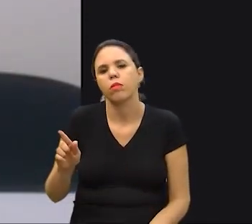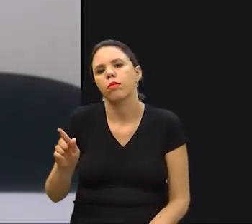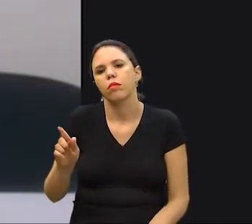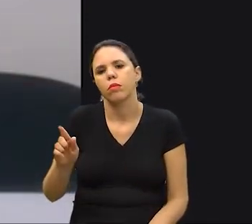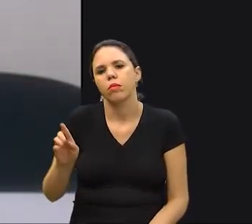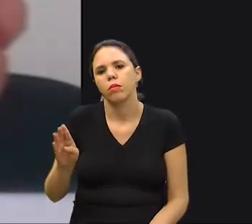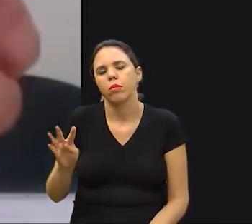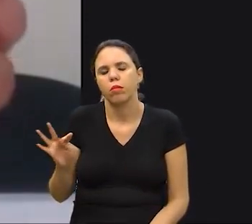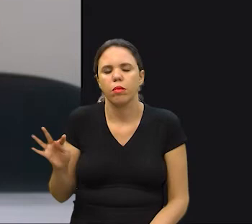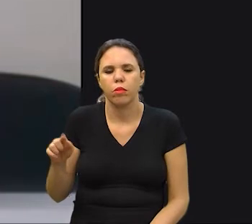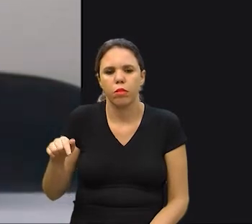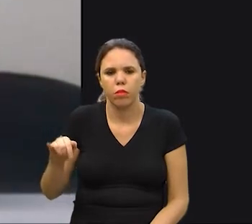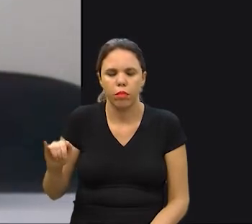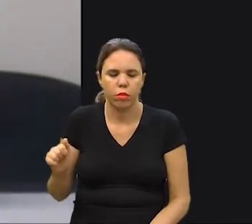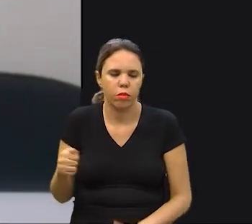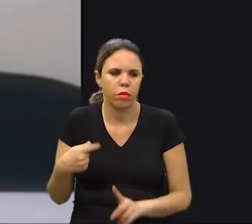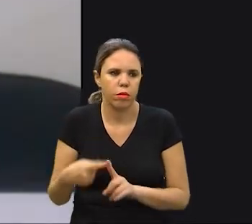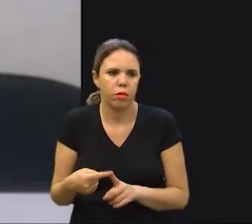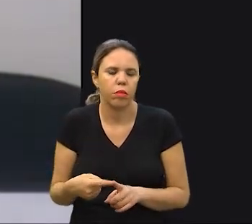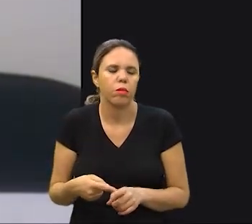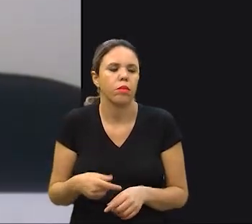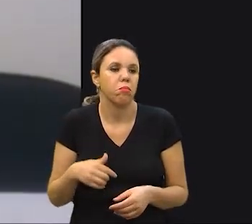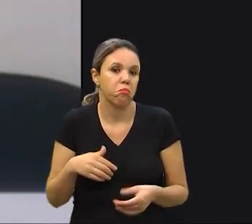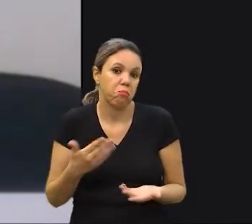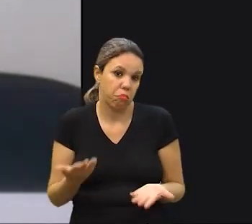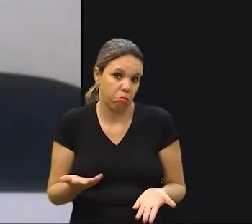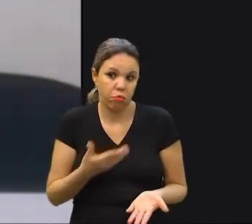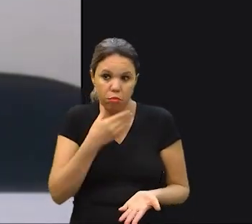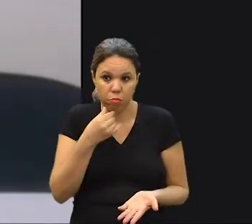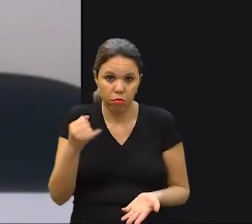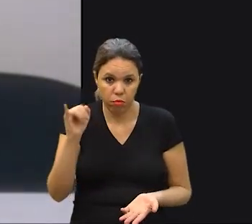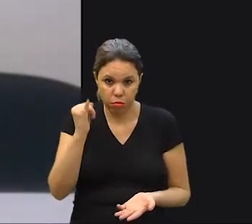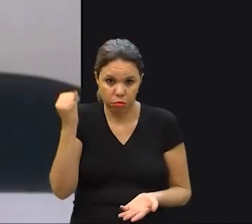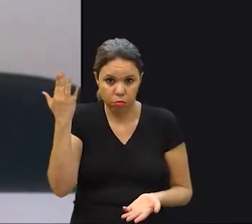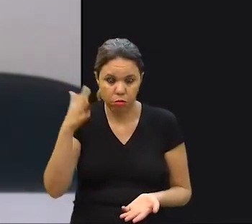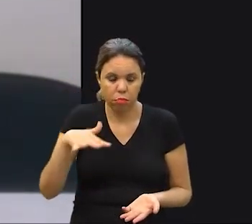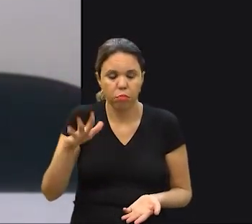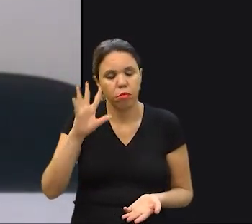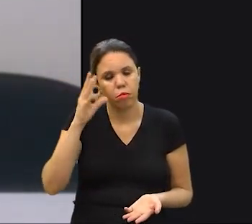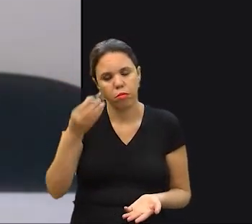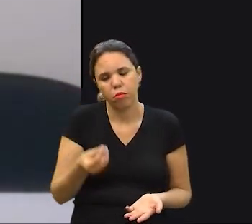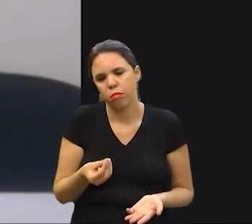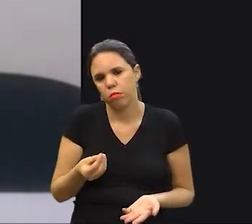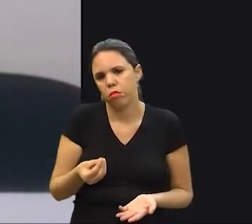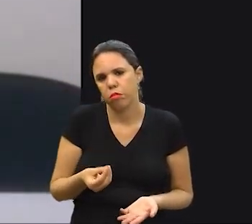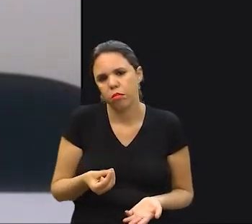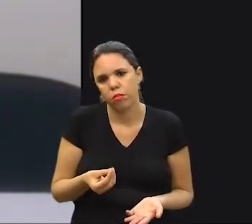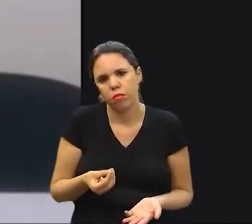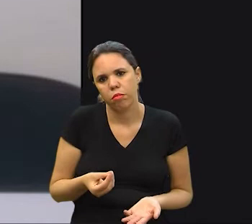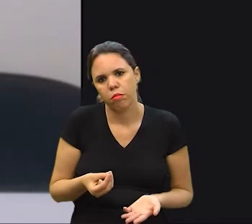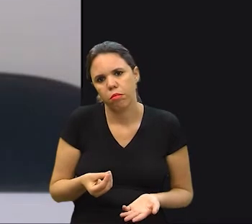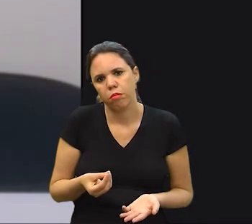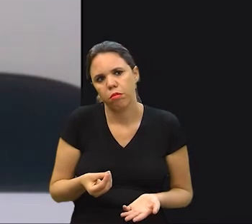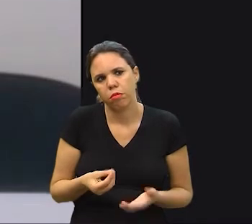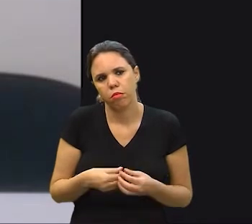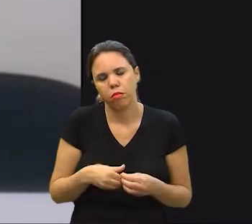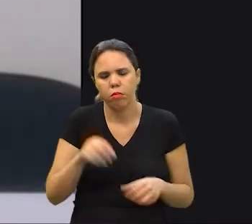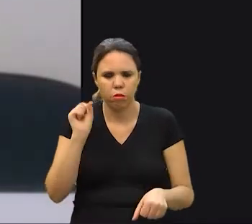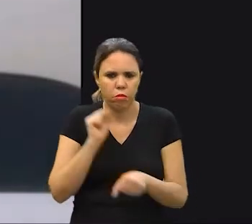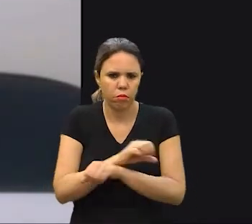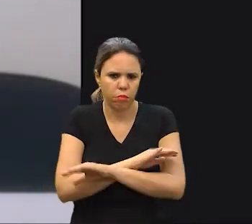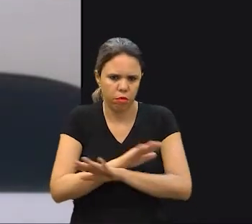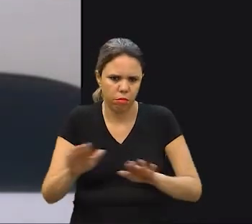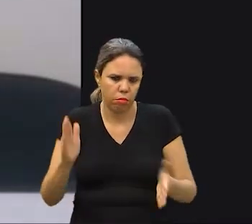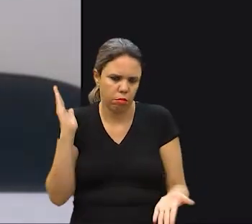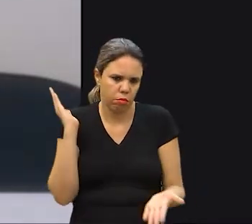fobia, porque é importante homens, né, entender essa situação,